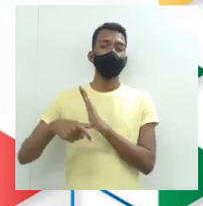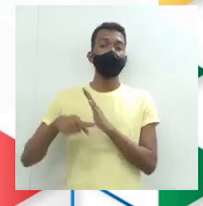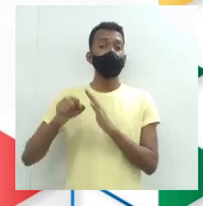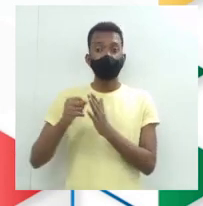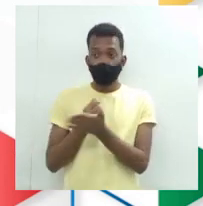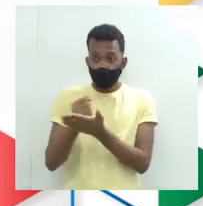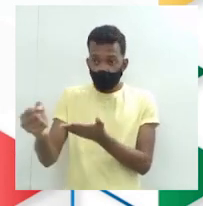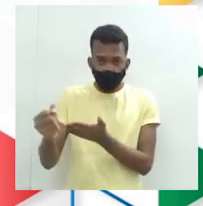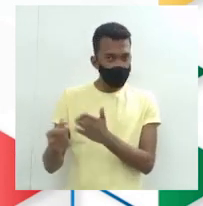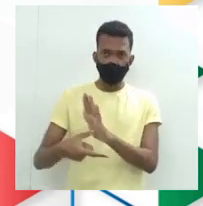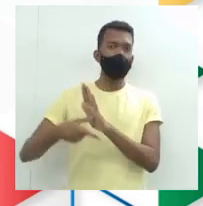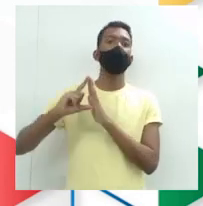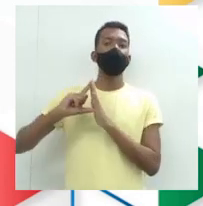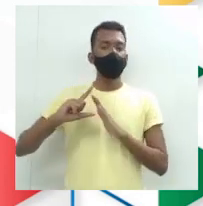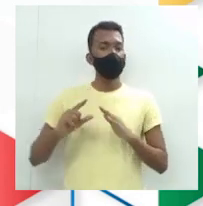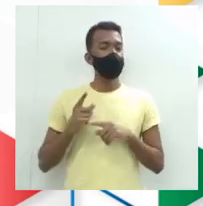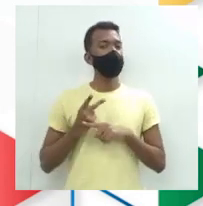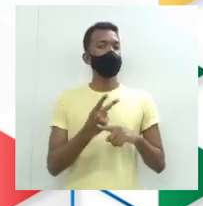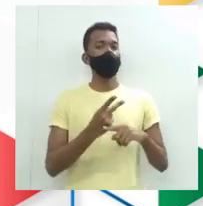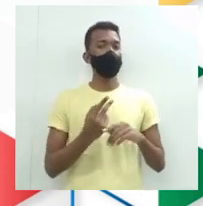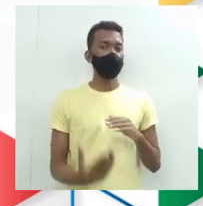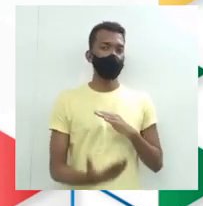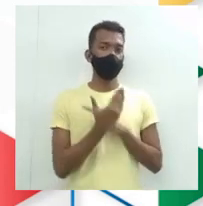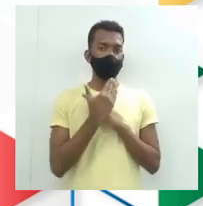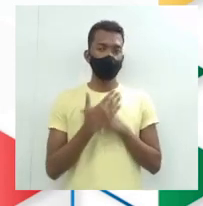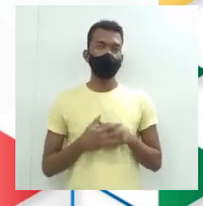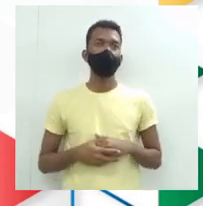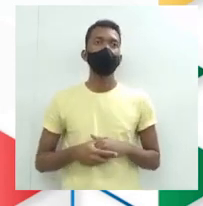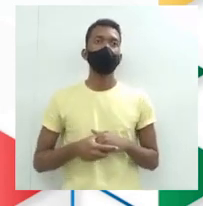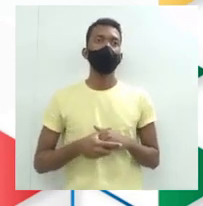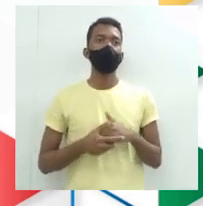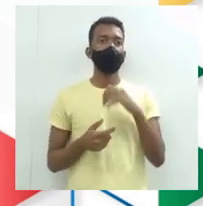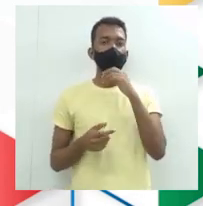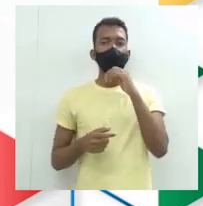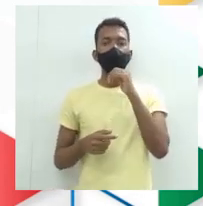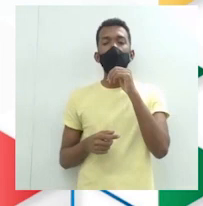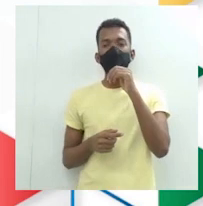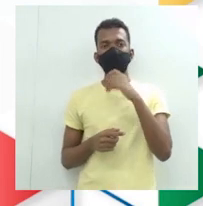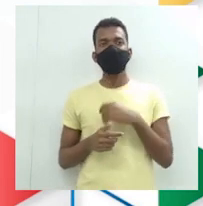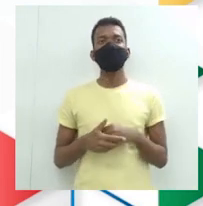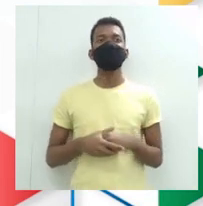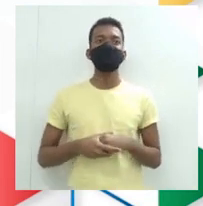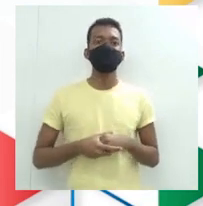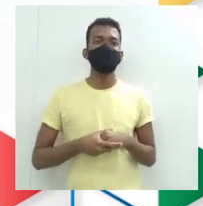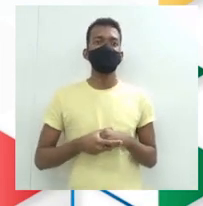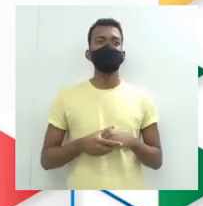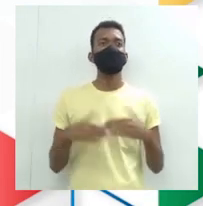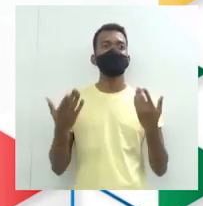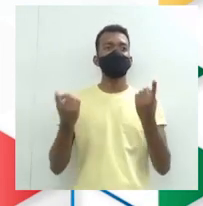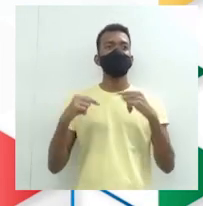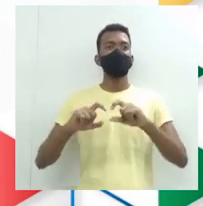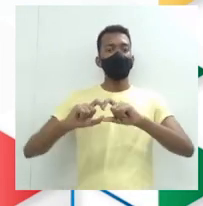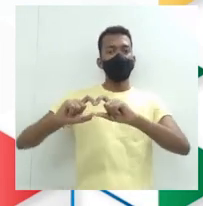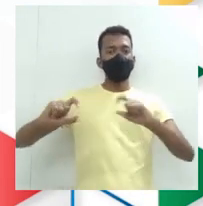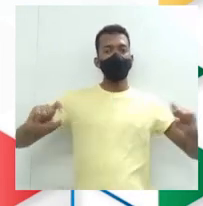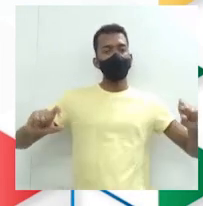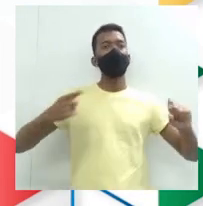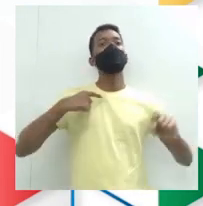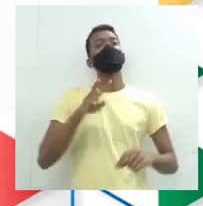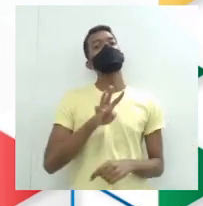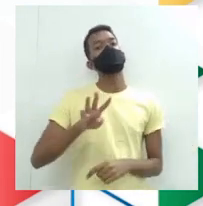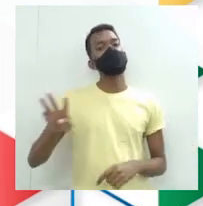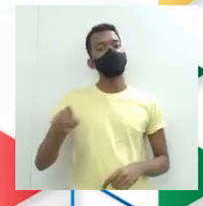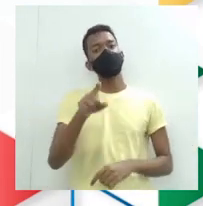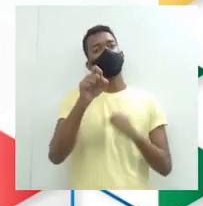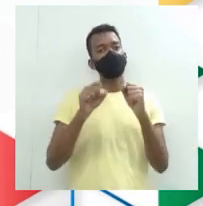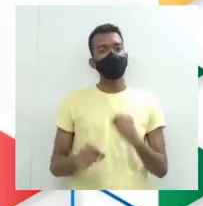late. Antes que seja tarde ou antes que seja tarde demais. Então, aí embaixo tem aí um site